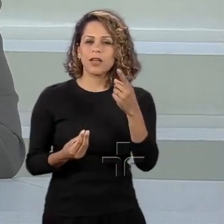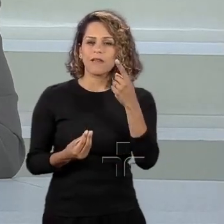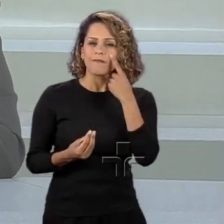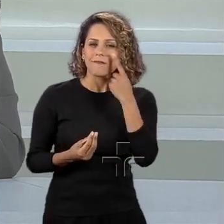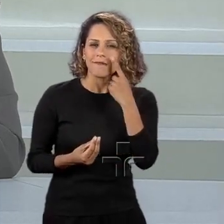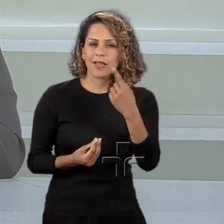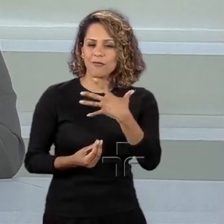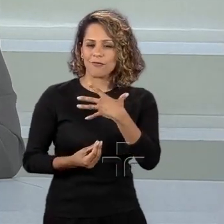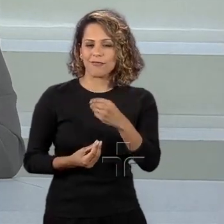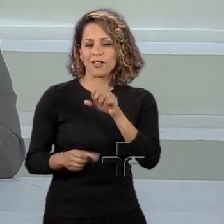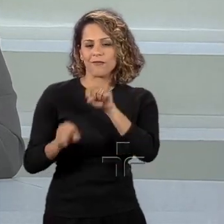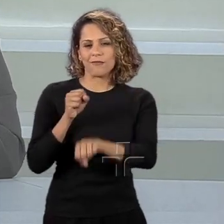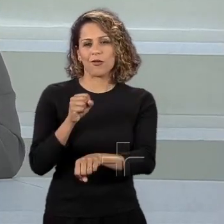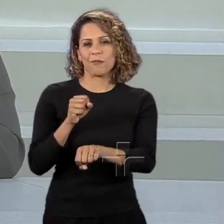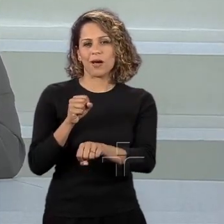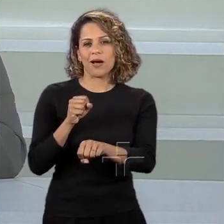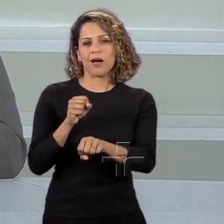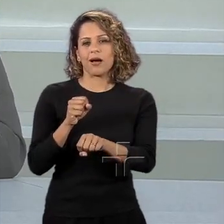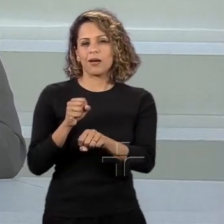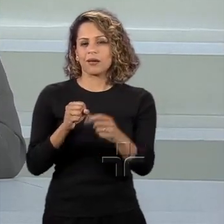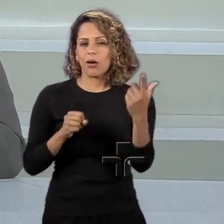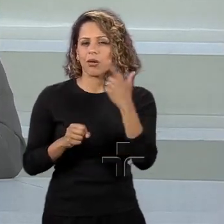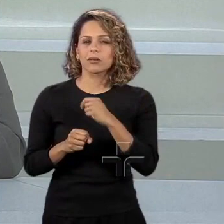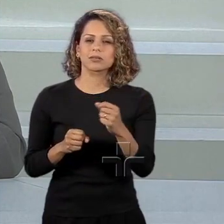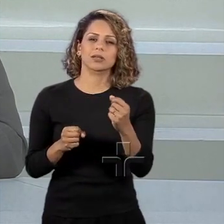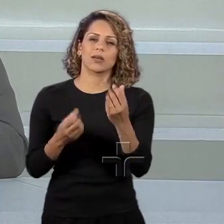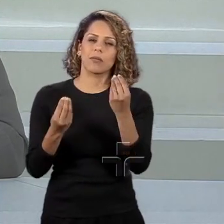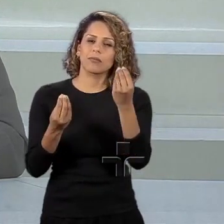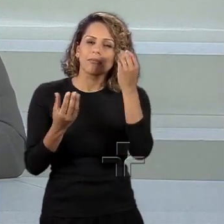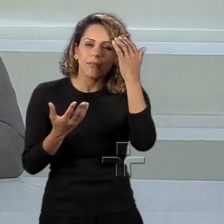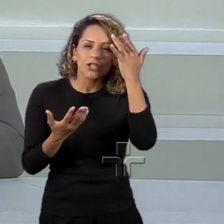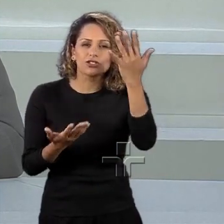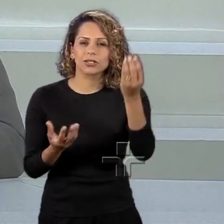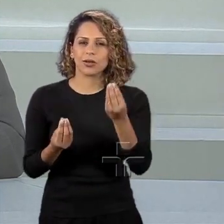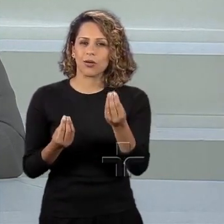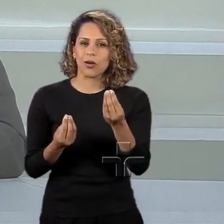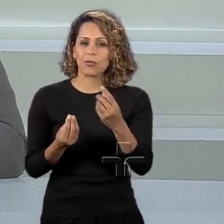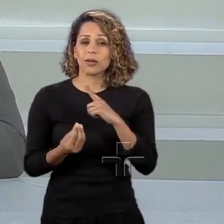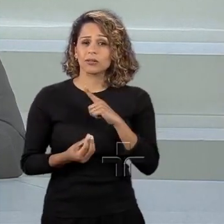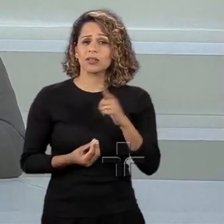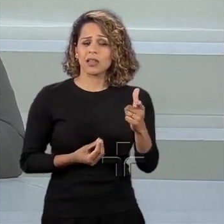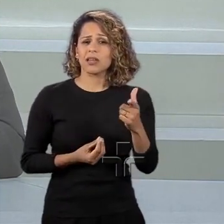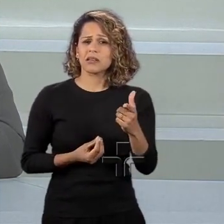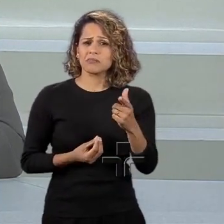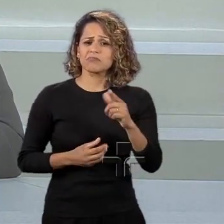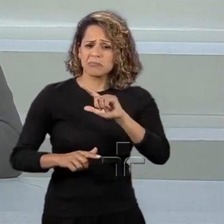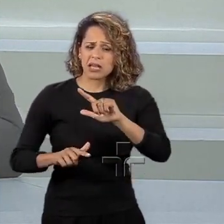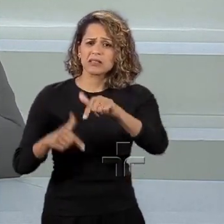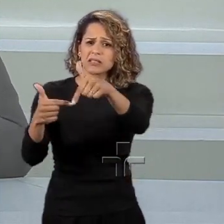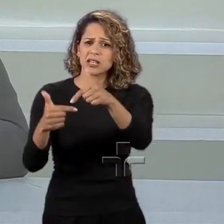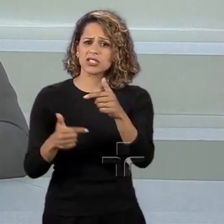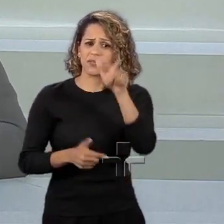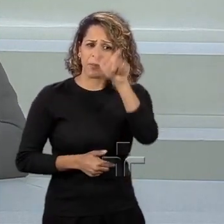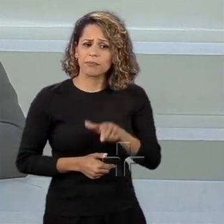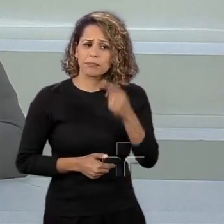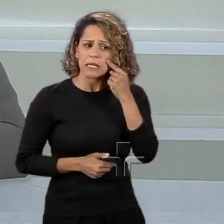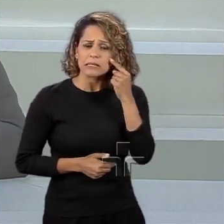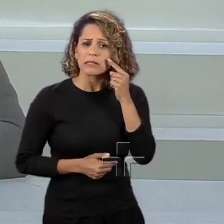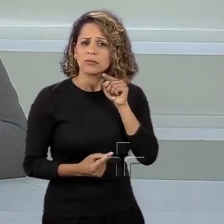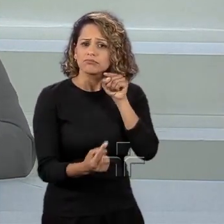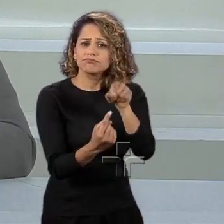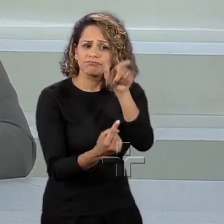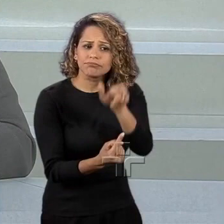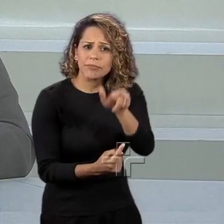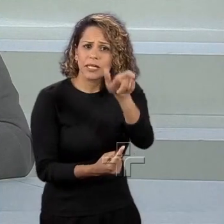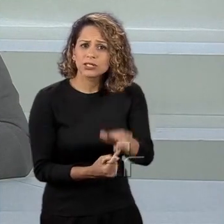Eu acho isso uma indignidade de fazer isso, imaginar que você tome uma iniciativa dessa pensando nos pacientes e você imaginar que isso